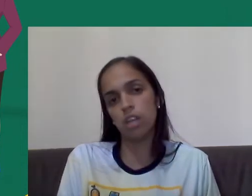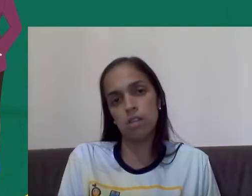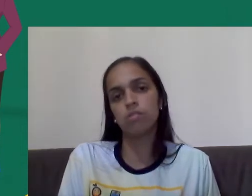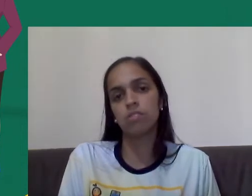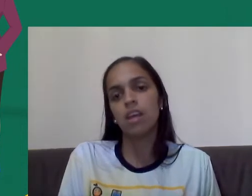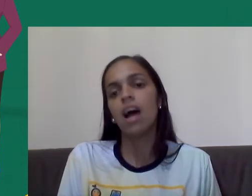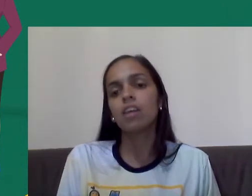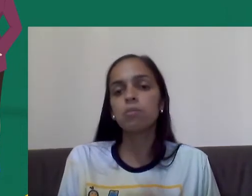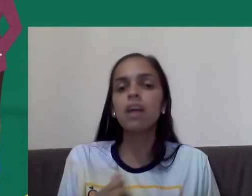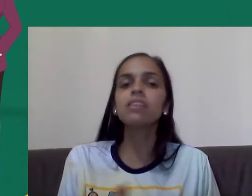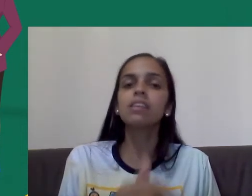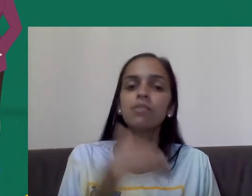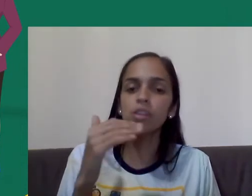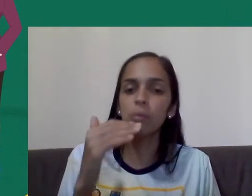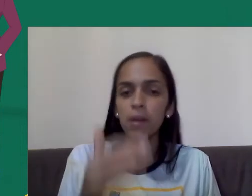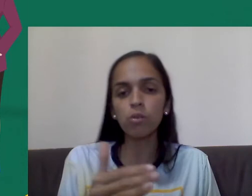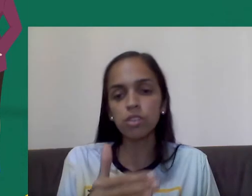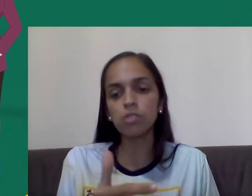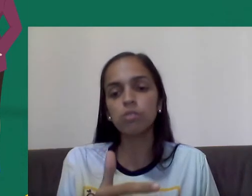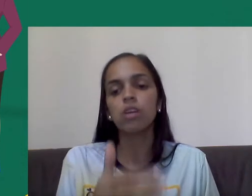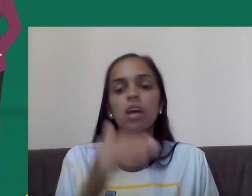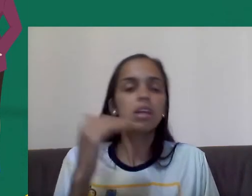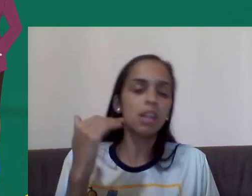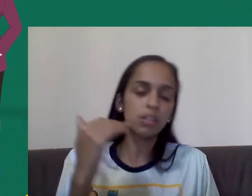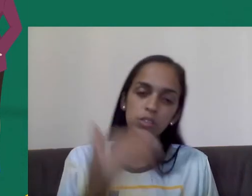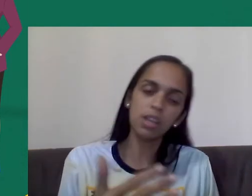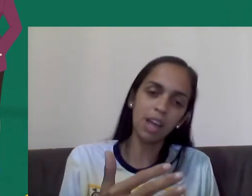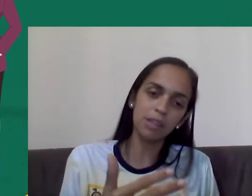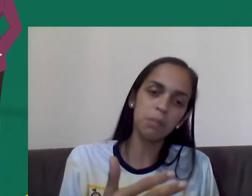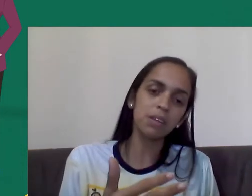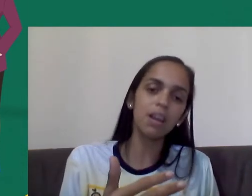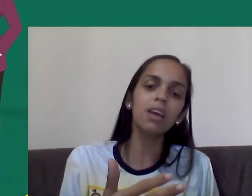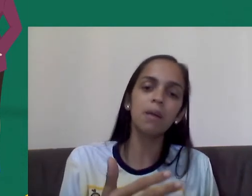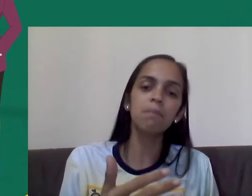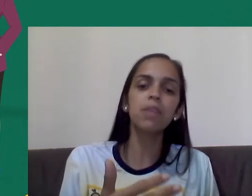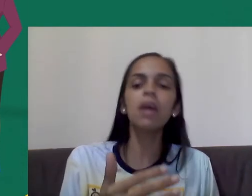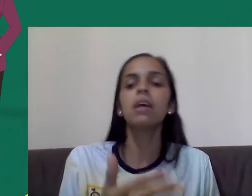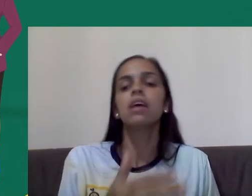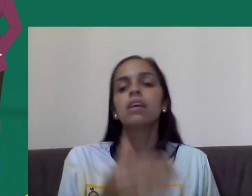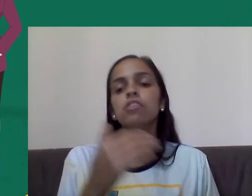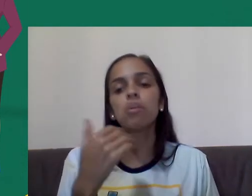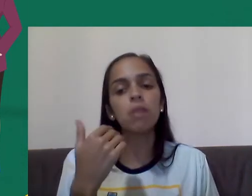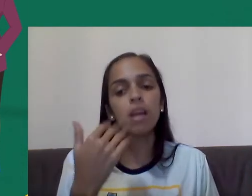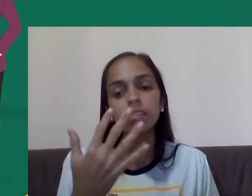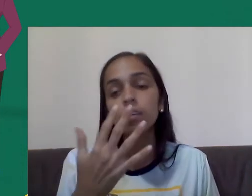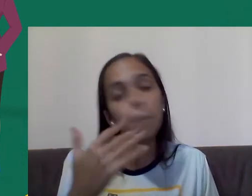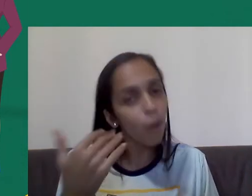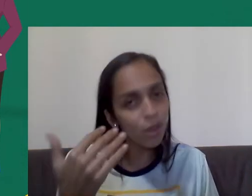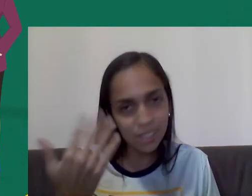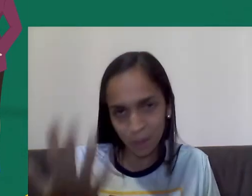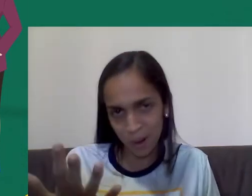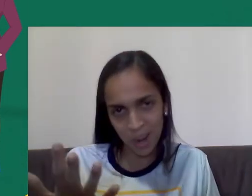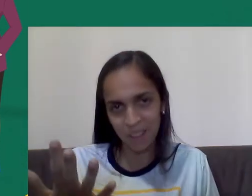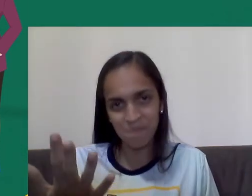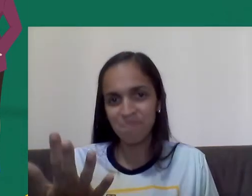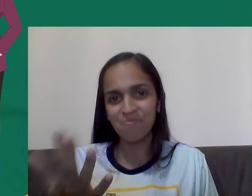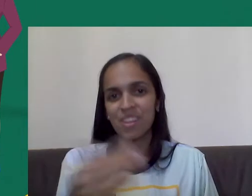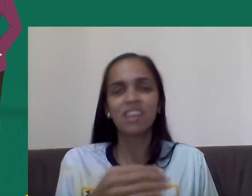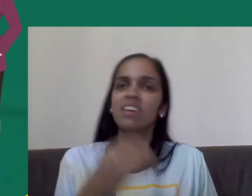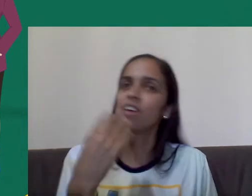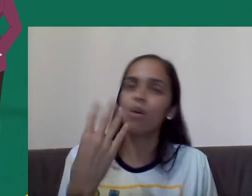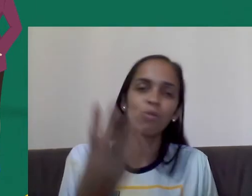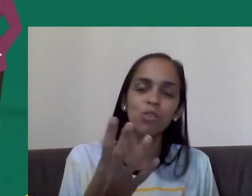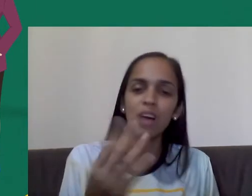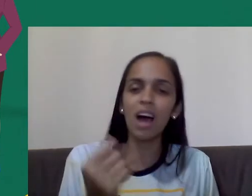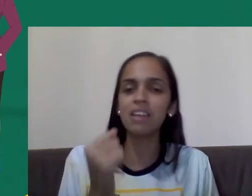preconceitos. As mulheres ainda enfrentam preconceitos na sociedade brasileira, né? Existem mulheres que não podem trabalhar